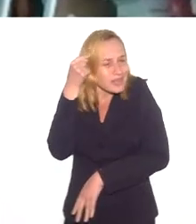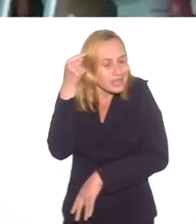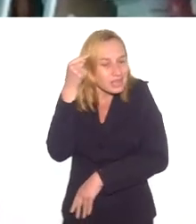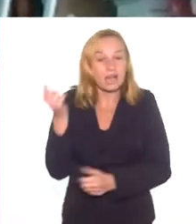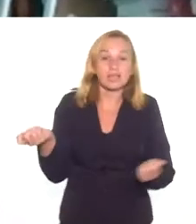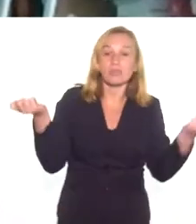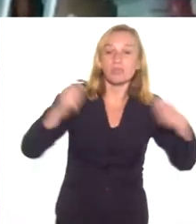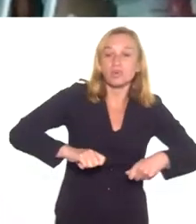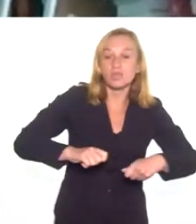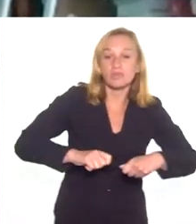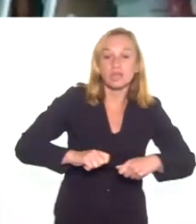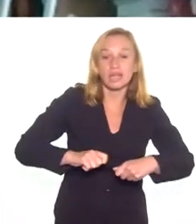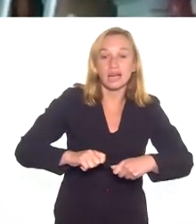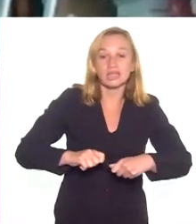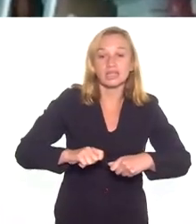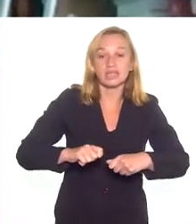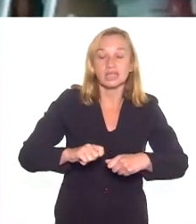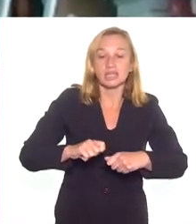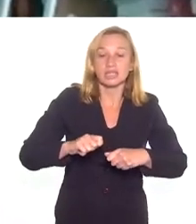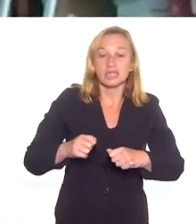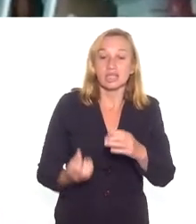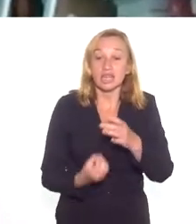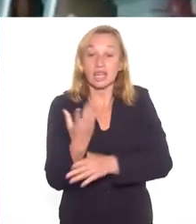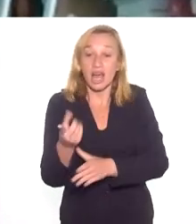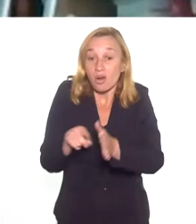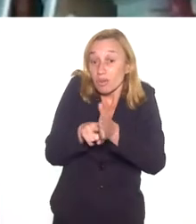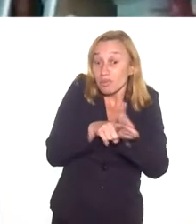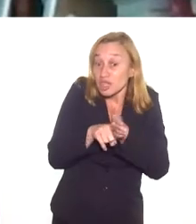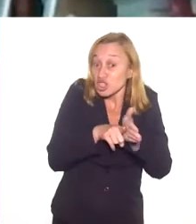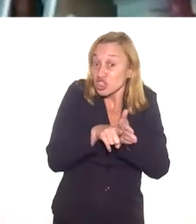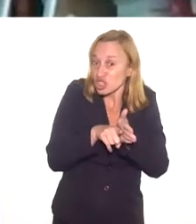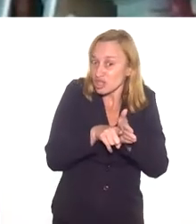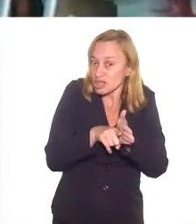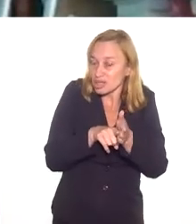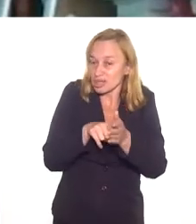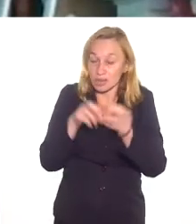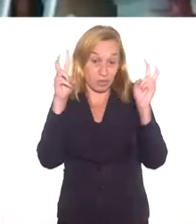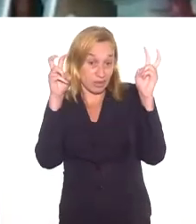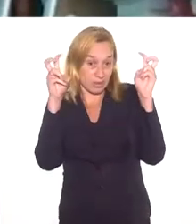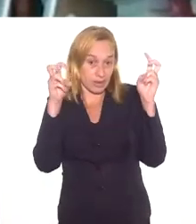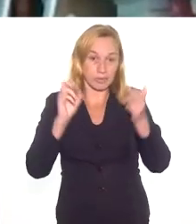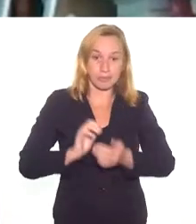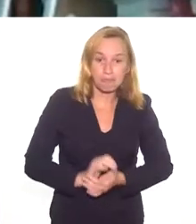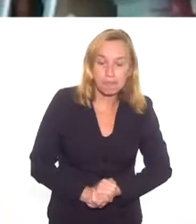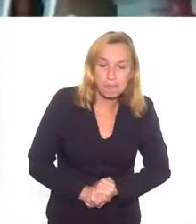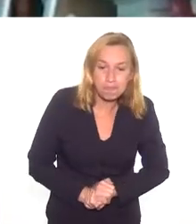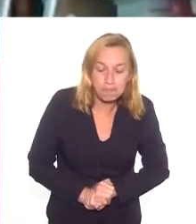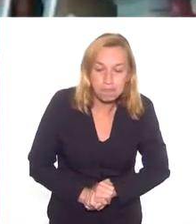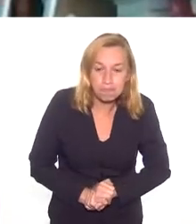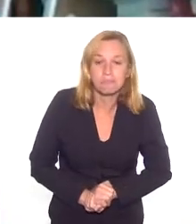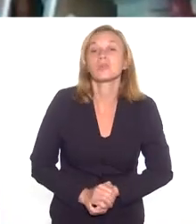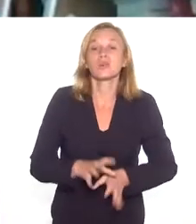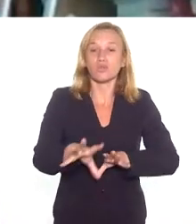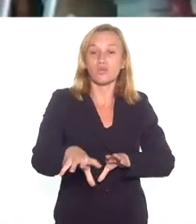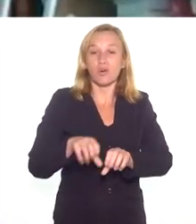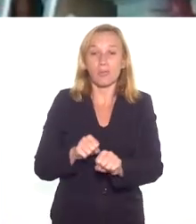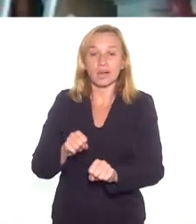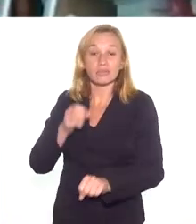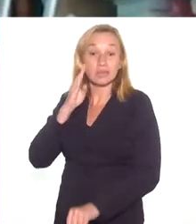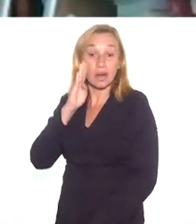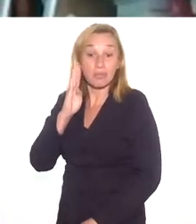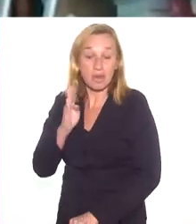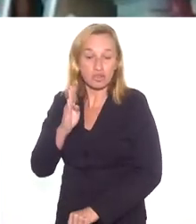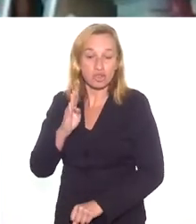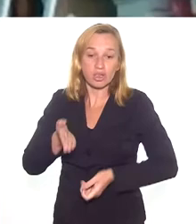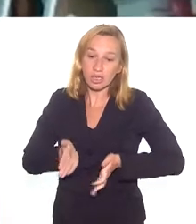interesse em pensar a possibilidade de realizar uma pesquisa sobre essa temática. Então, fui